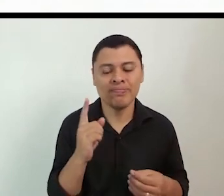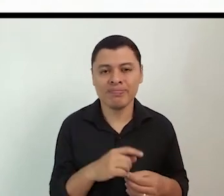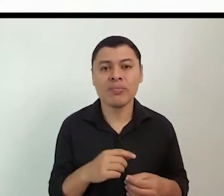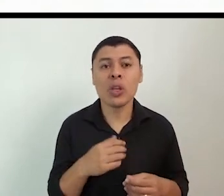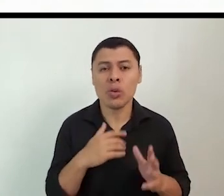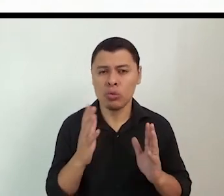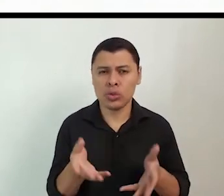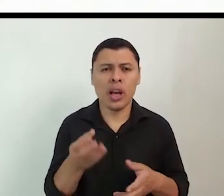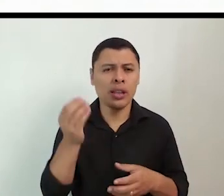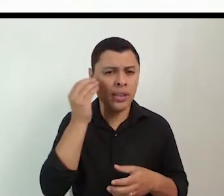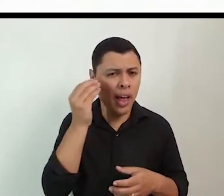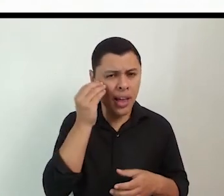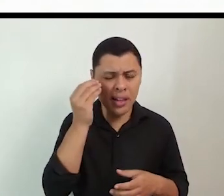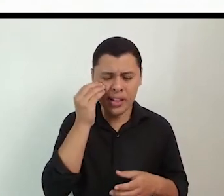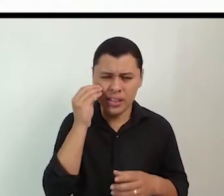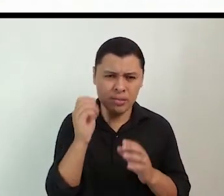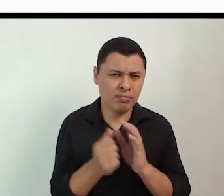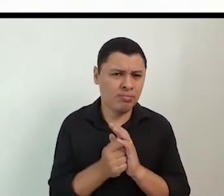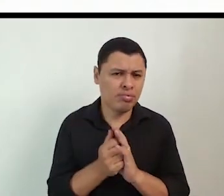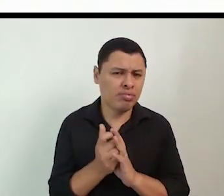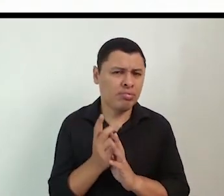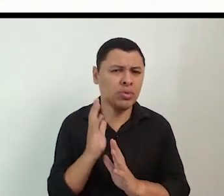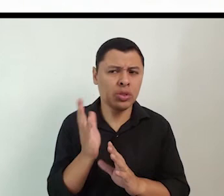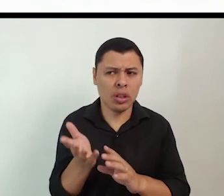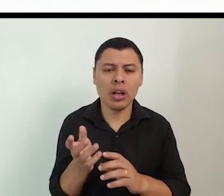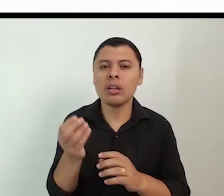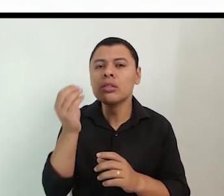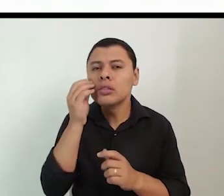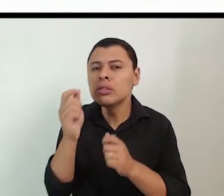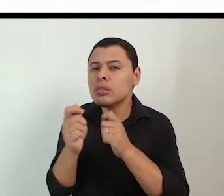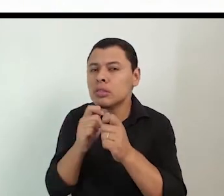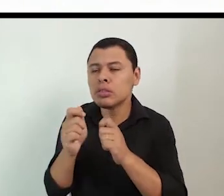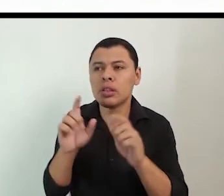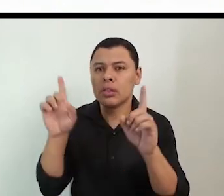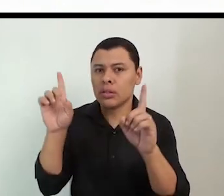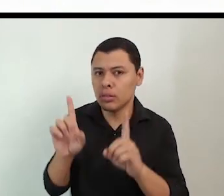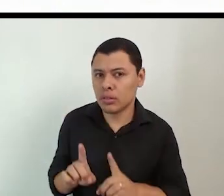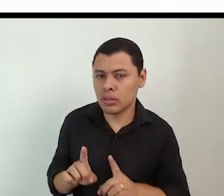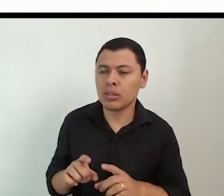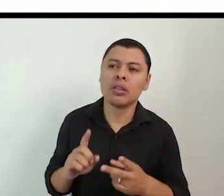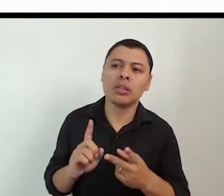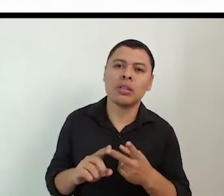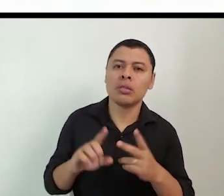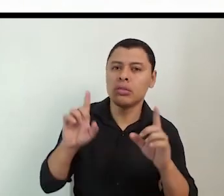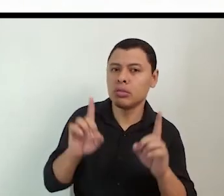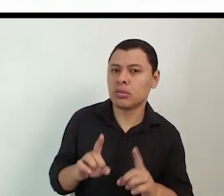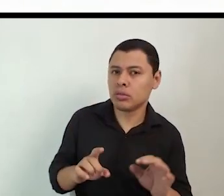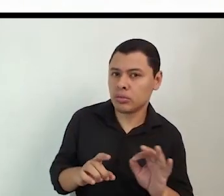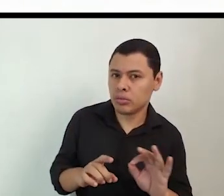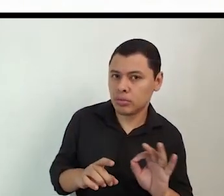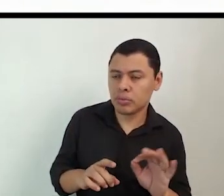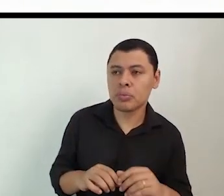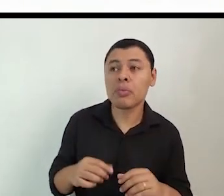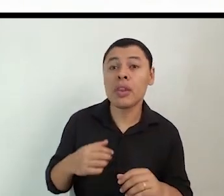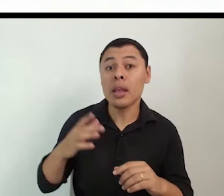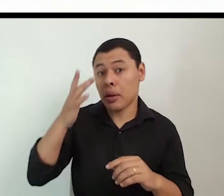fiz vários testes, me candidatei como PCD e como não PCD. Como PCD eu nunca fui